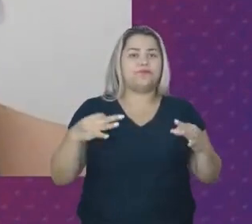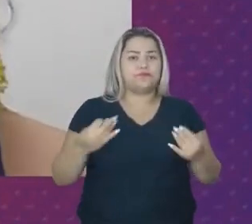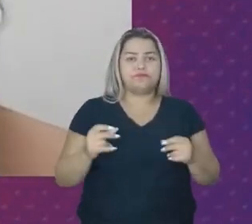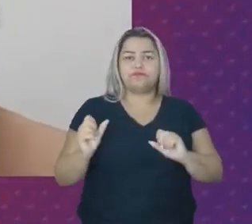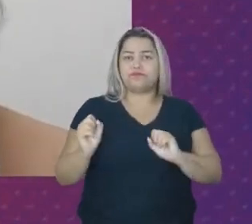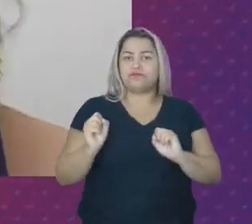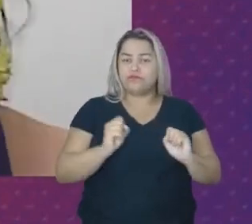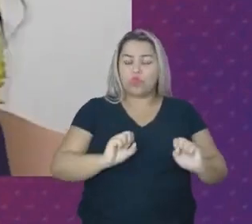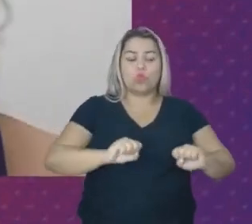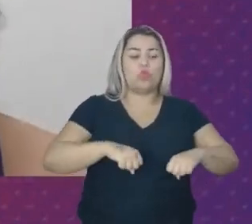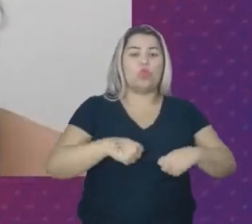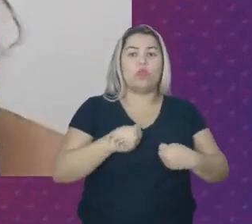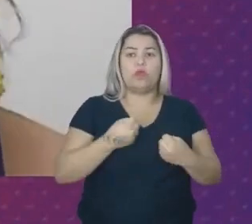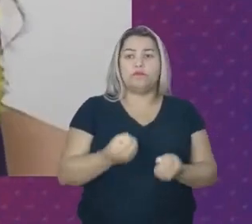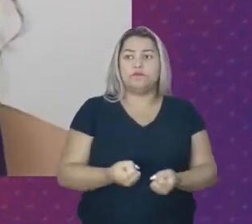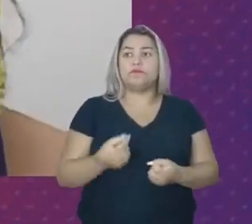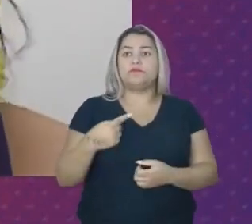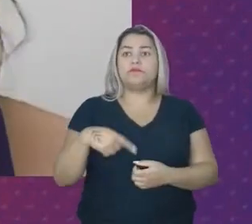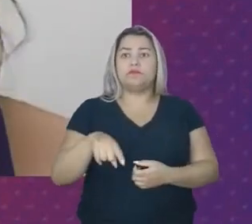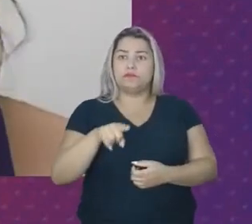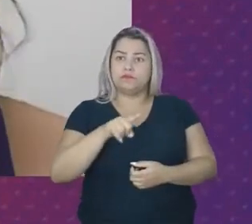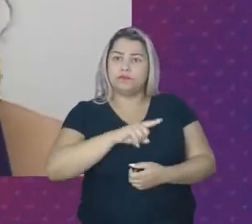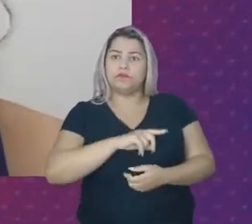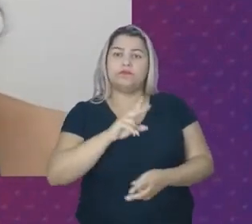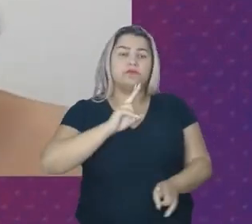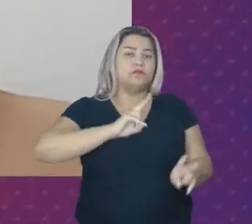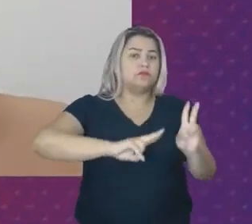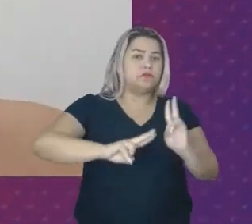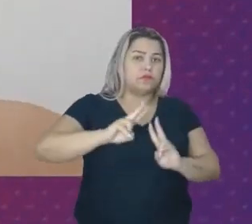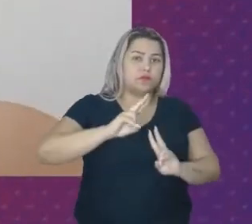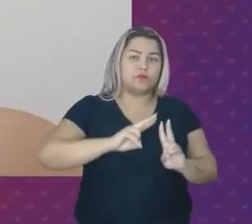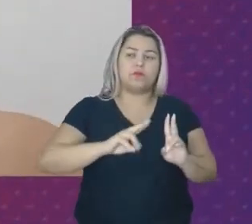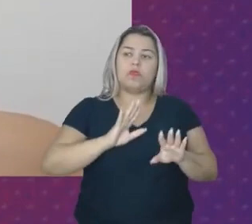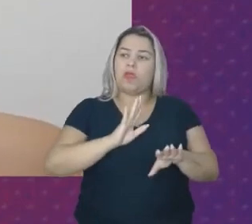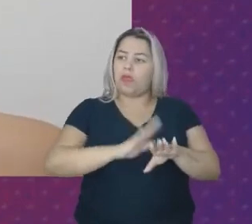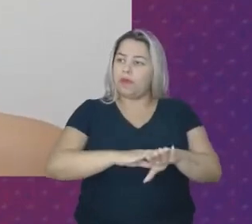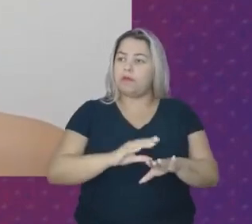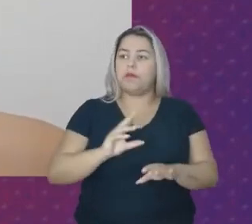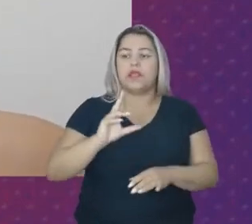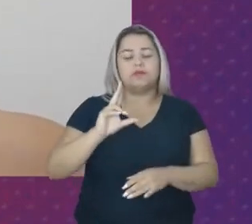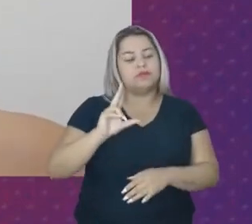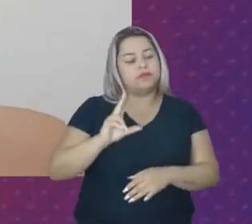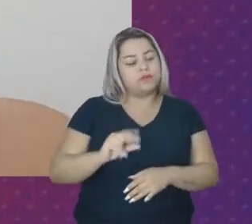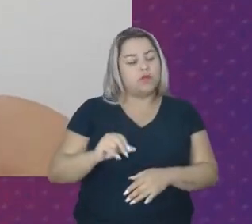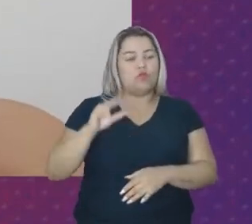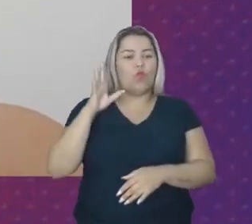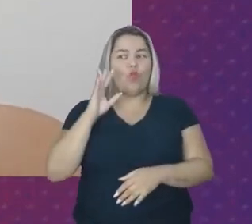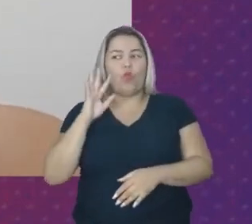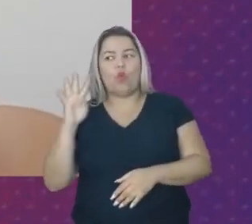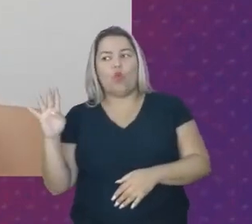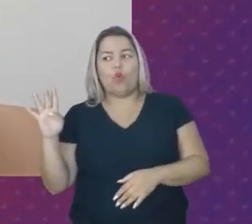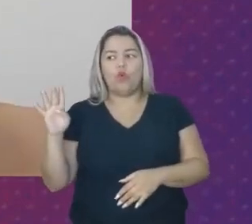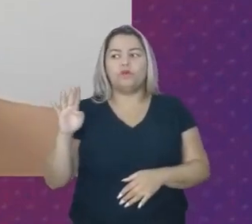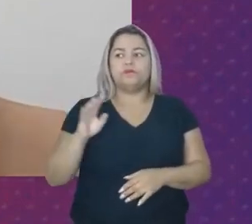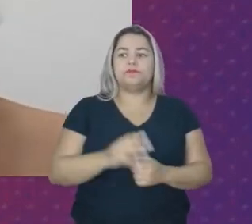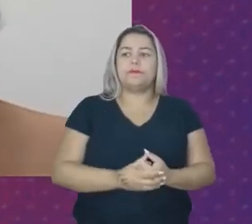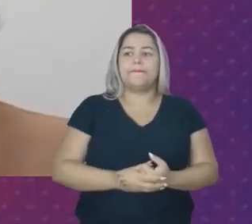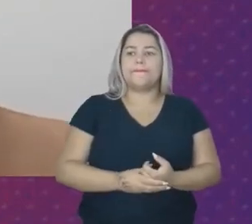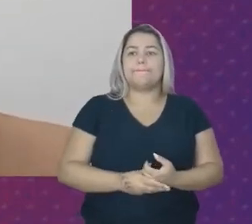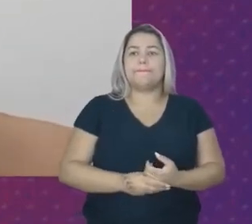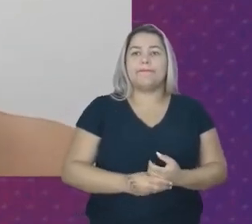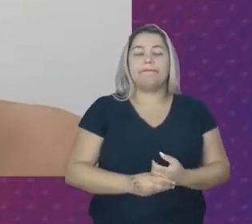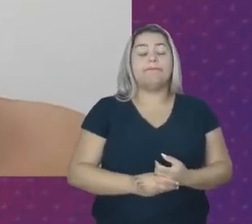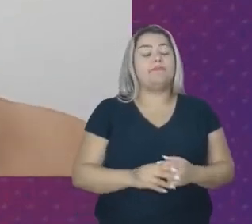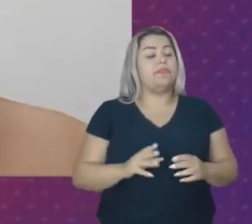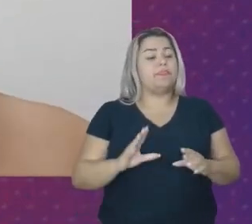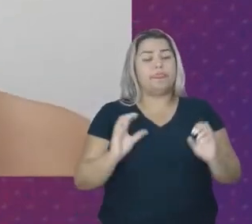possível com esforço e a gente vai chegar lá, mas não fantasiando demais e sem